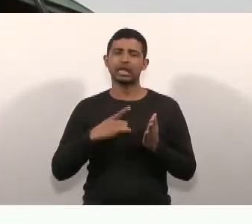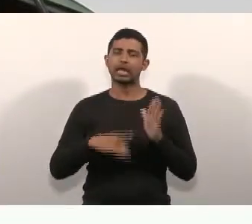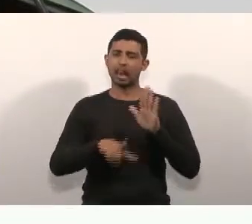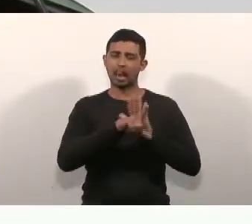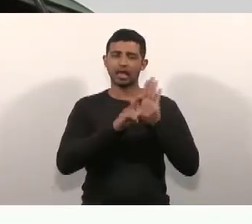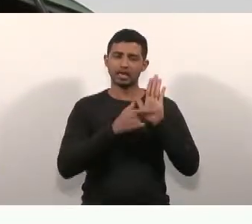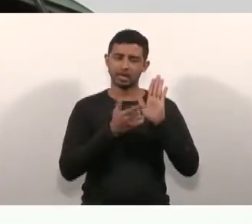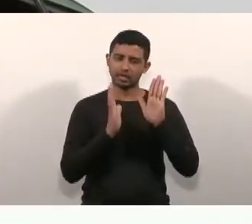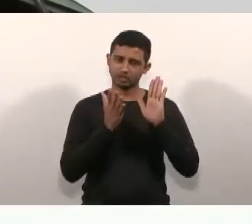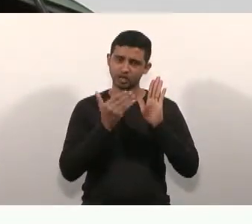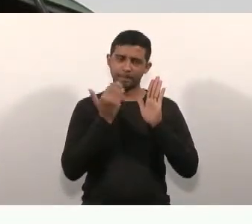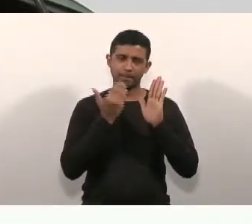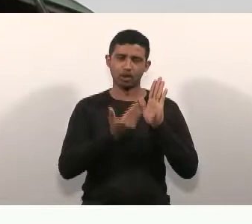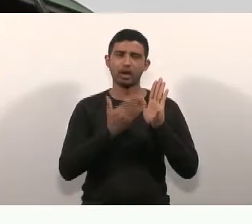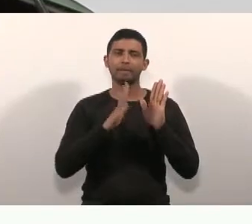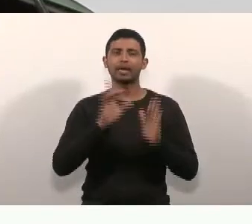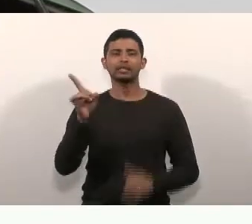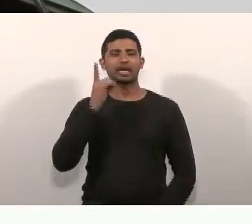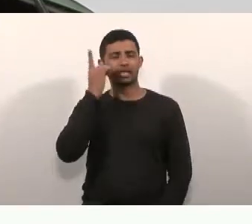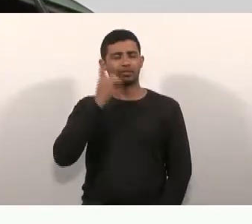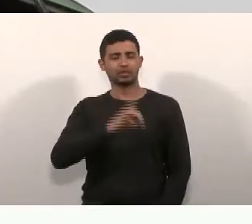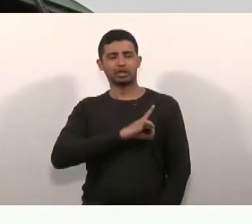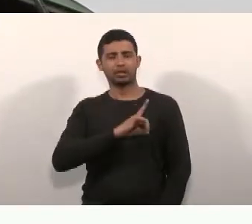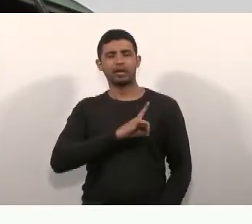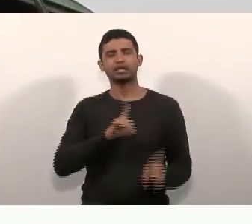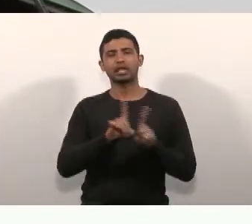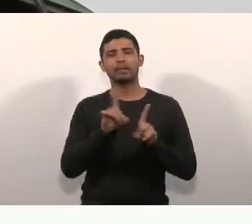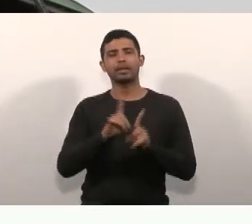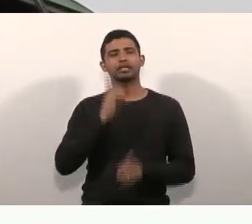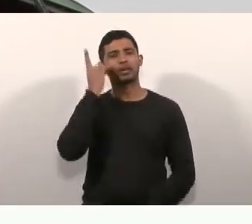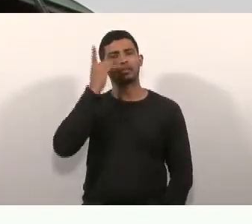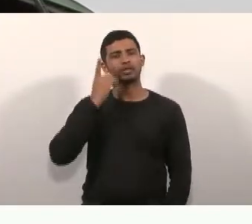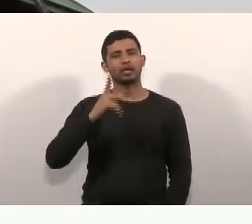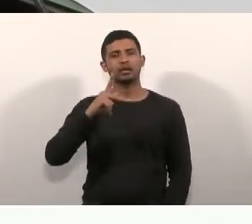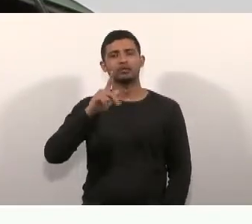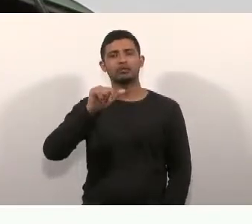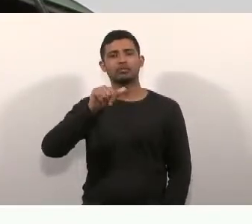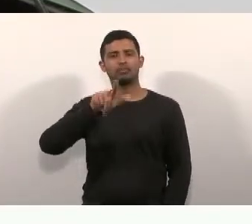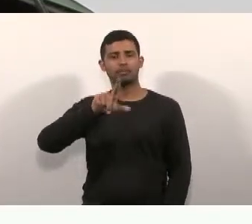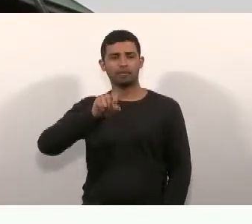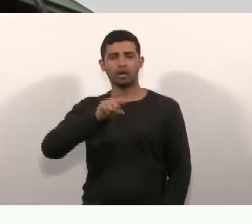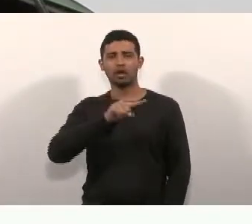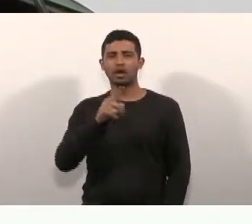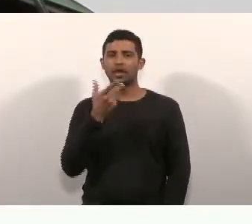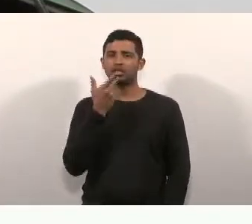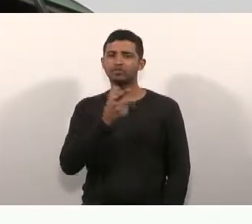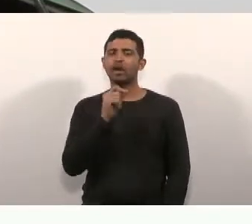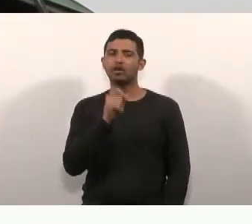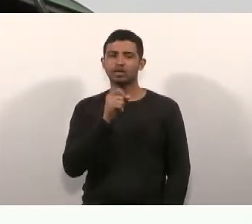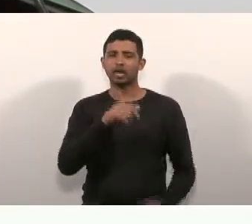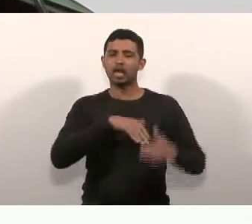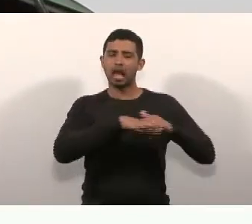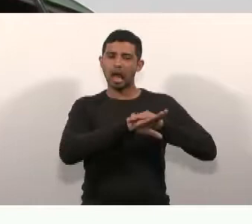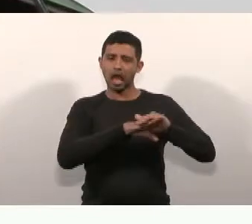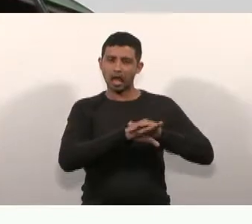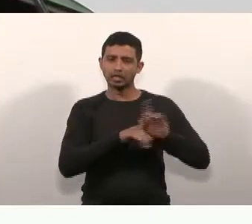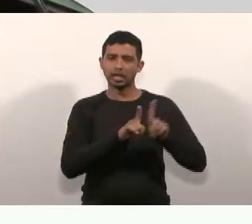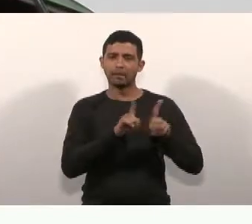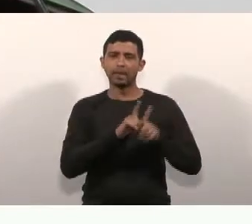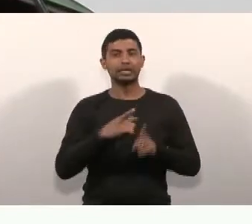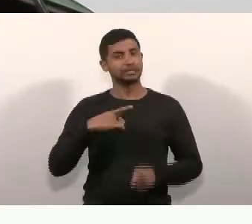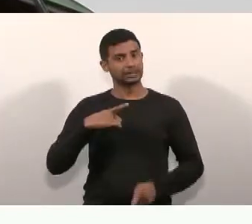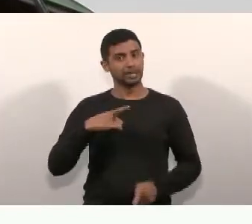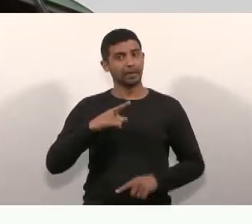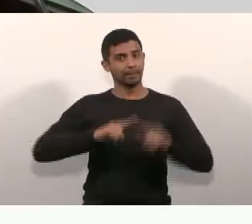prevê. O que a deputada Marta e o deputado Paulo acrescentam é apenas também o armazenamento e o porte. Então, eles estão